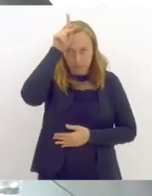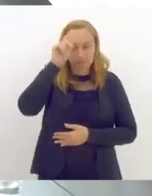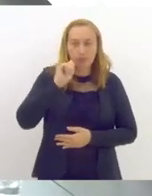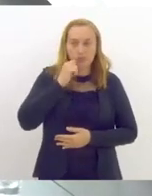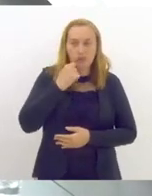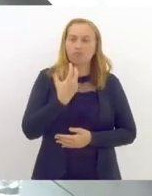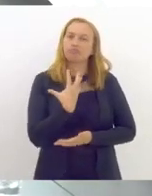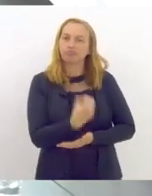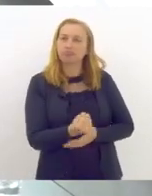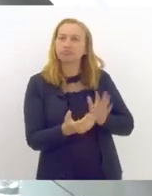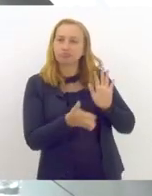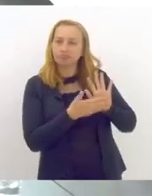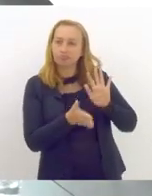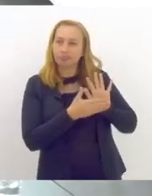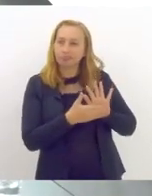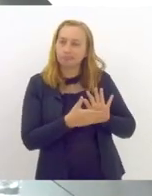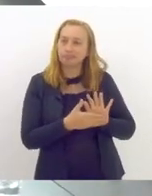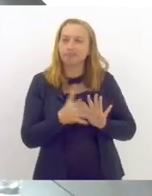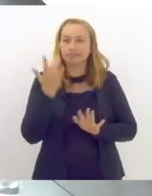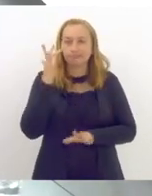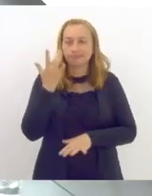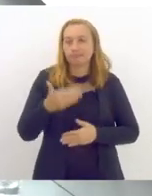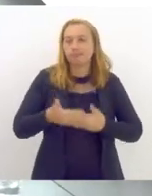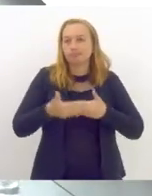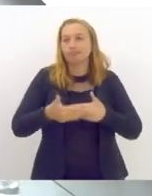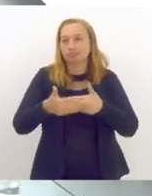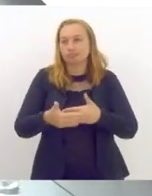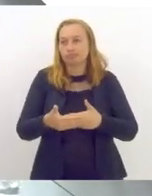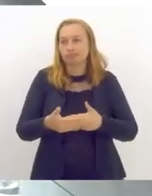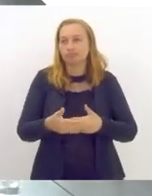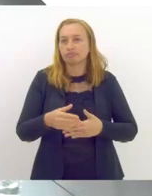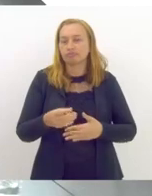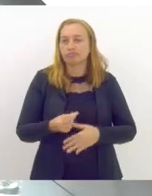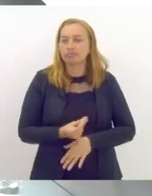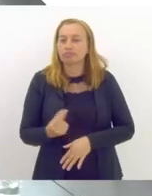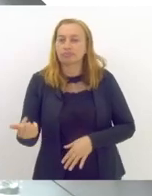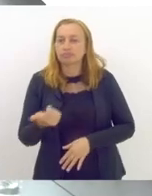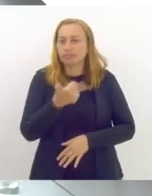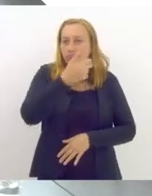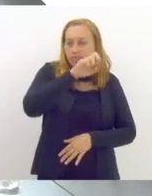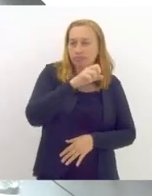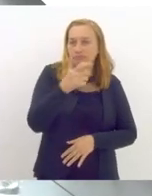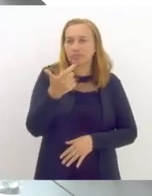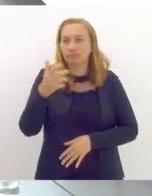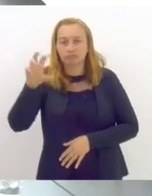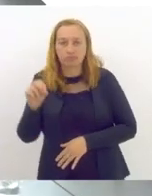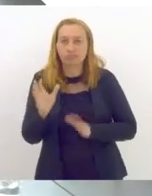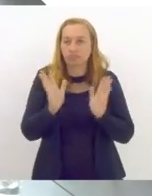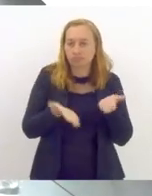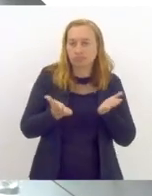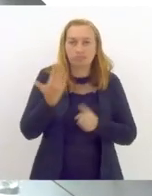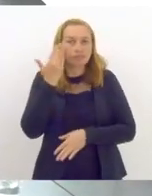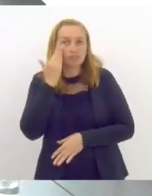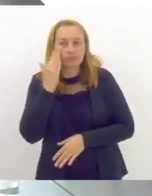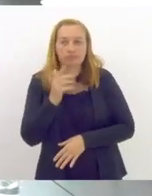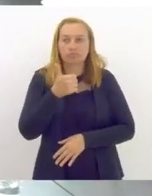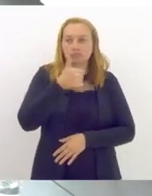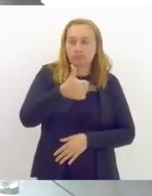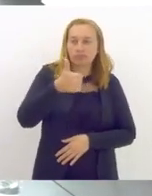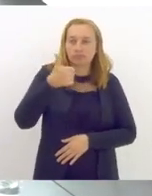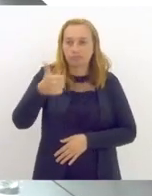acatar essa proposta Achei um avanço sair de 15 depois 50 E agora tem um entendimento de